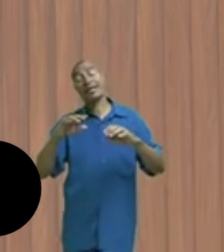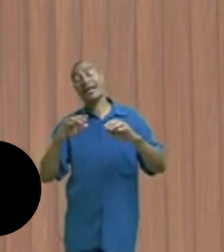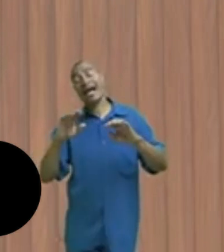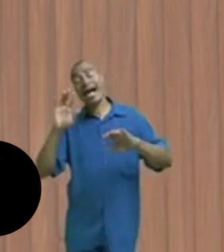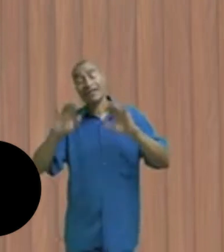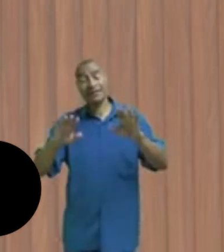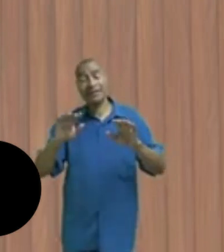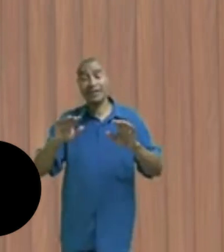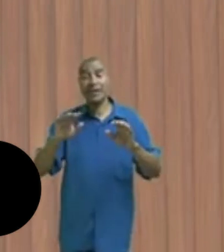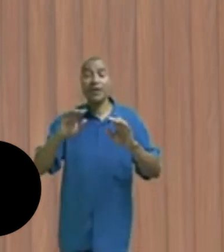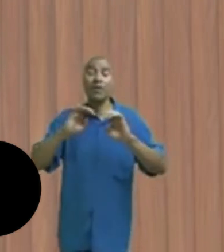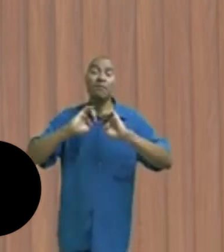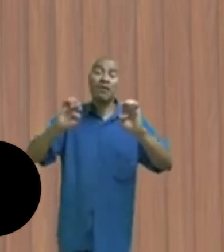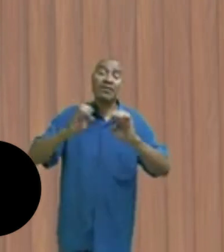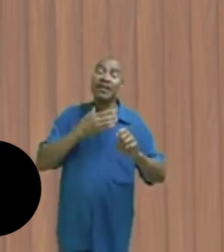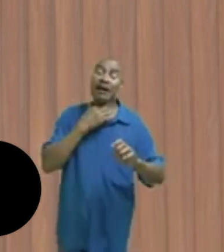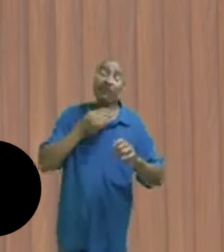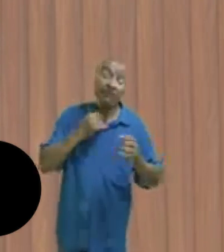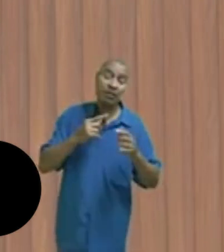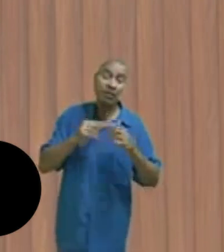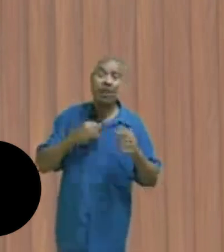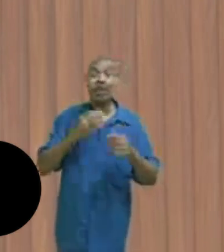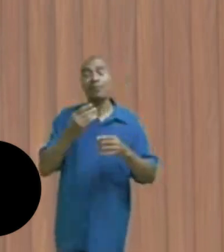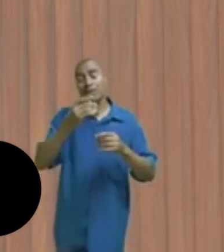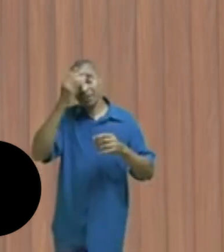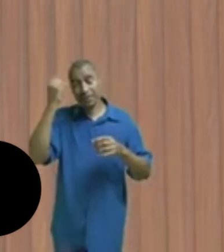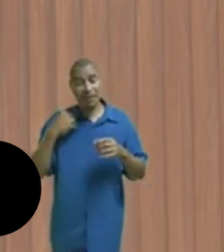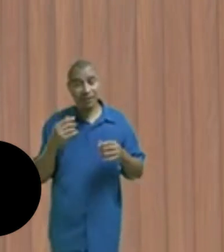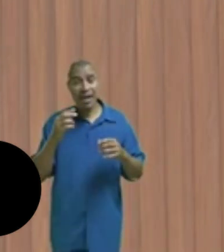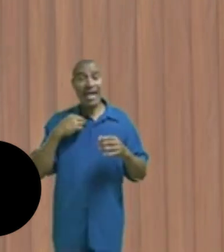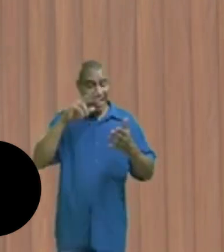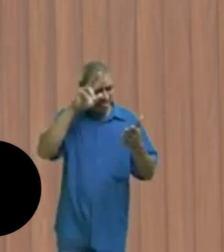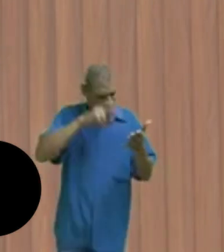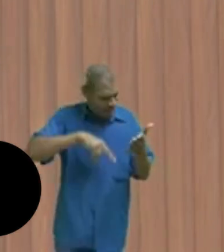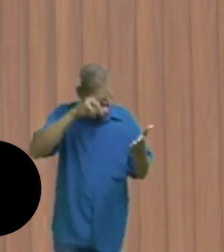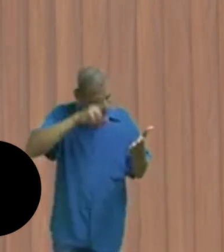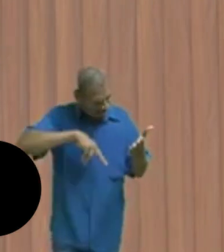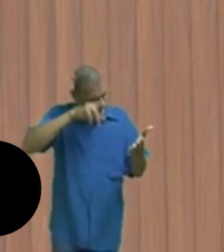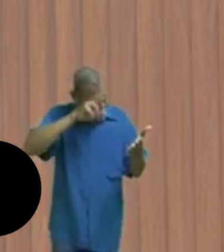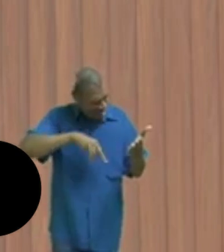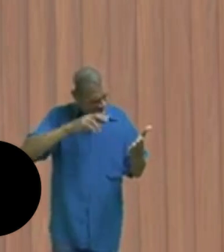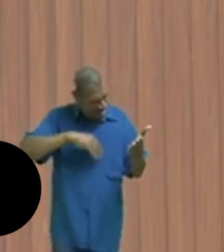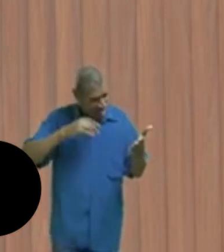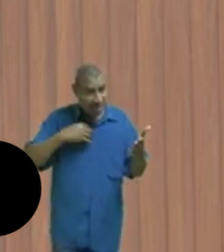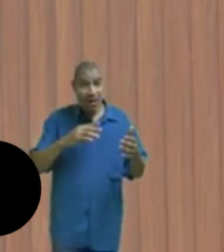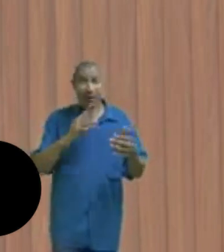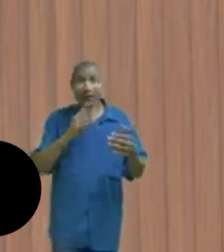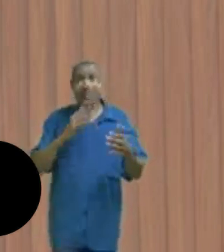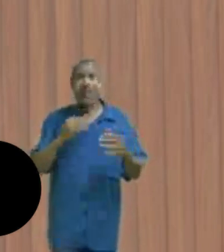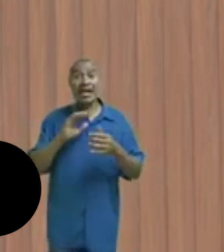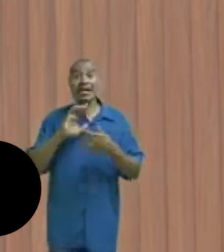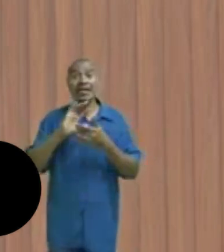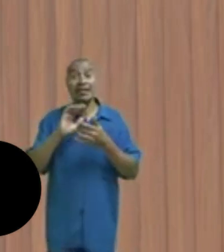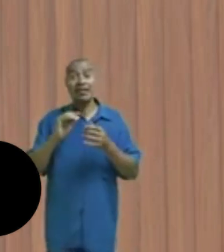o conheceram. Porque muitos passam a vida inteira na igreja, desde criança.